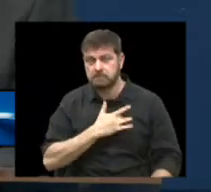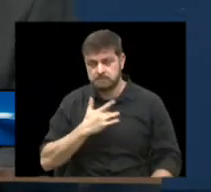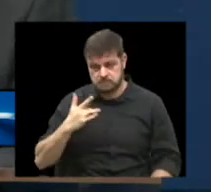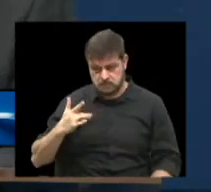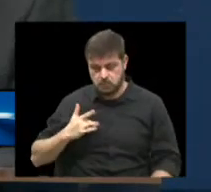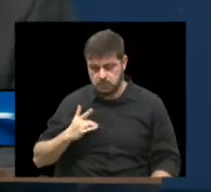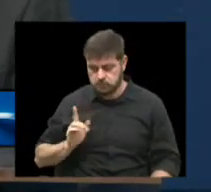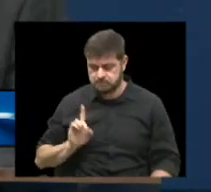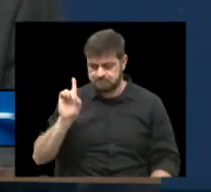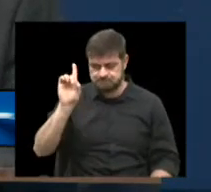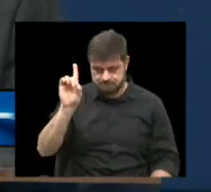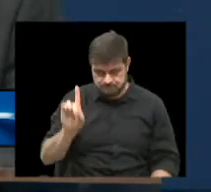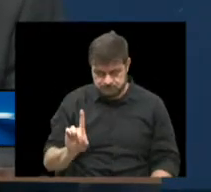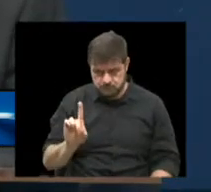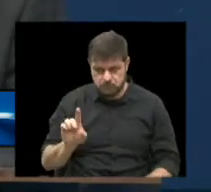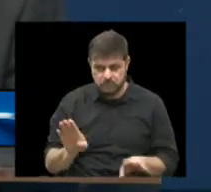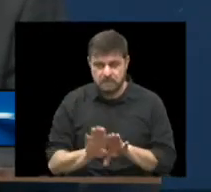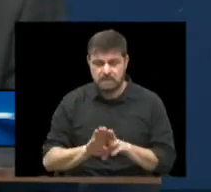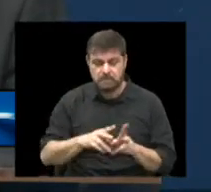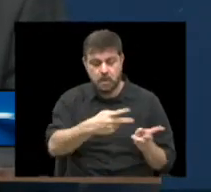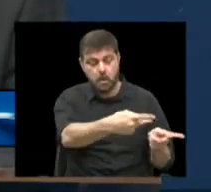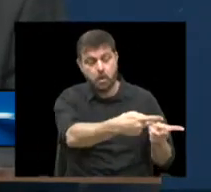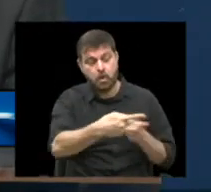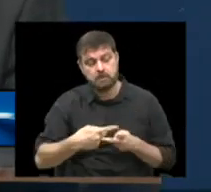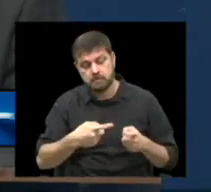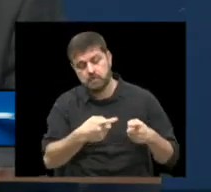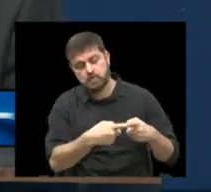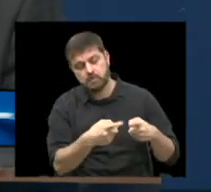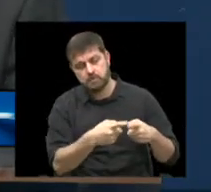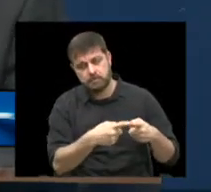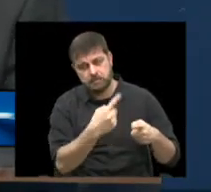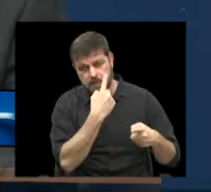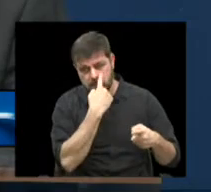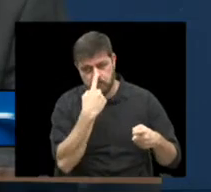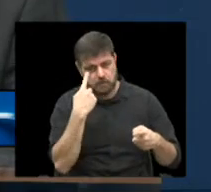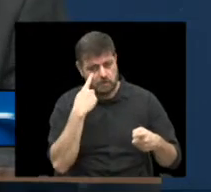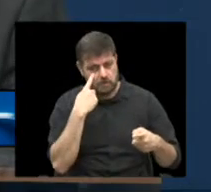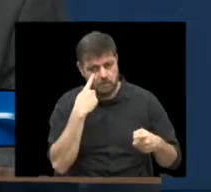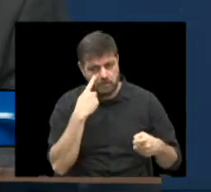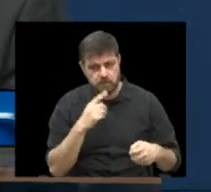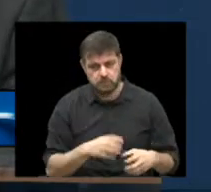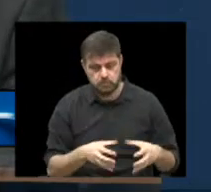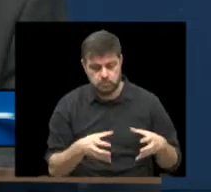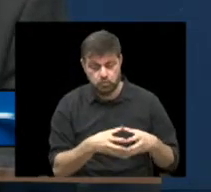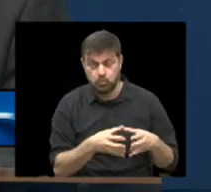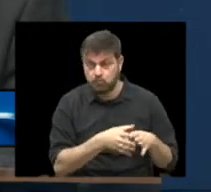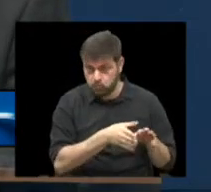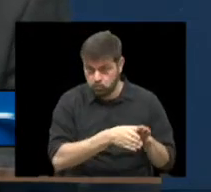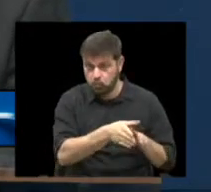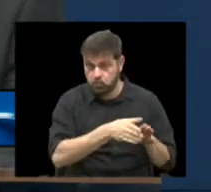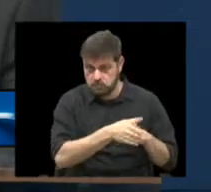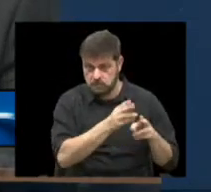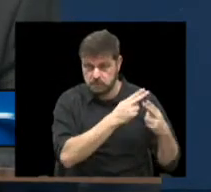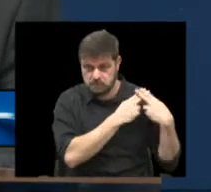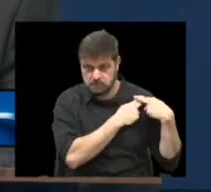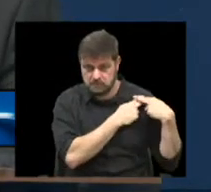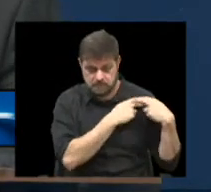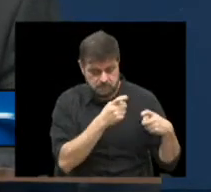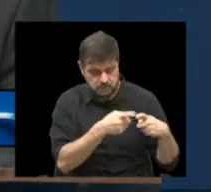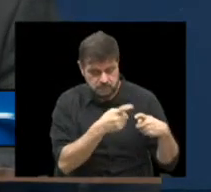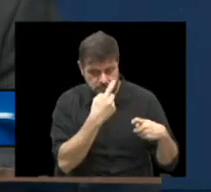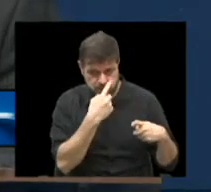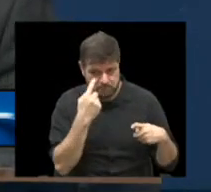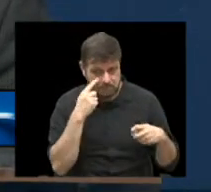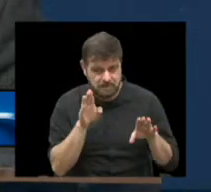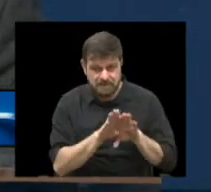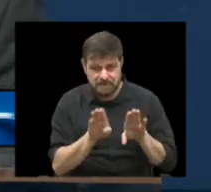Souza. Foi convidado o oftalmologista Homero Guzmão, do Conselho de Oftalmologia. Foi convidado o